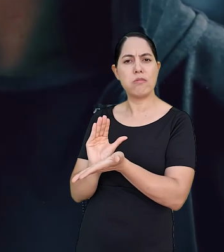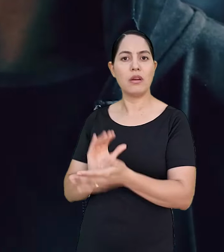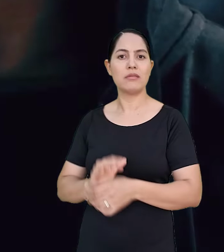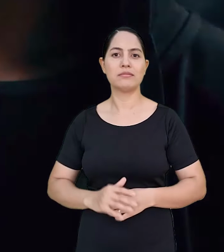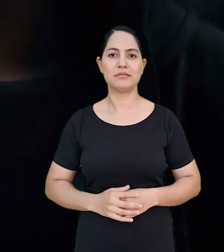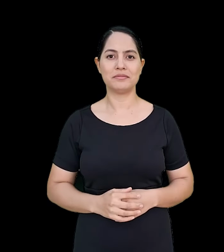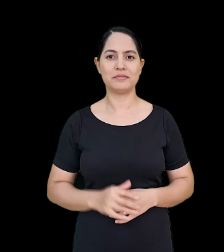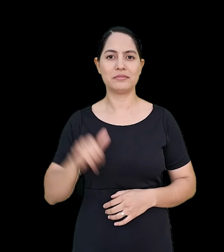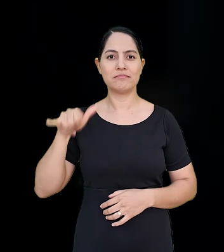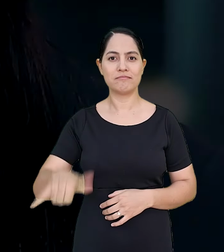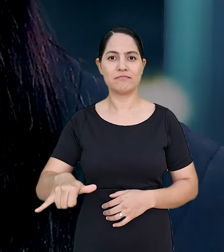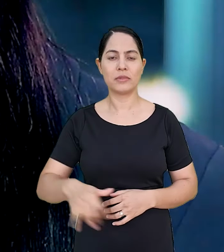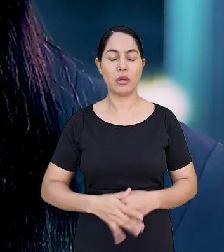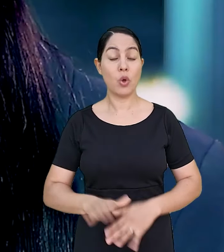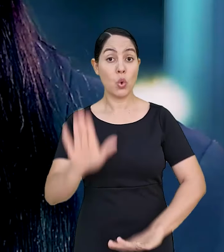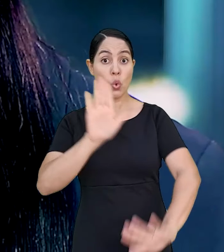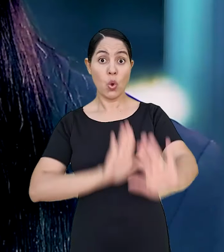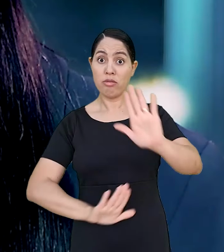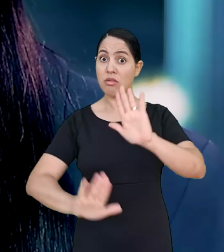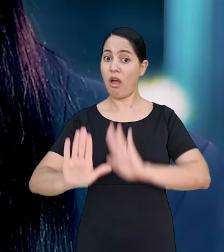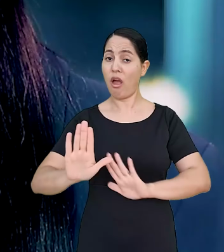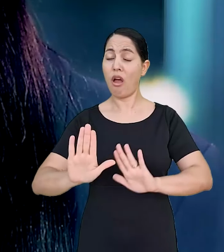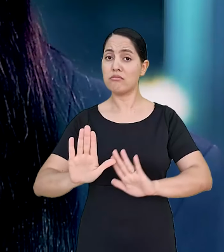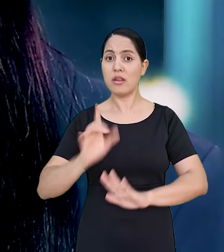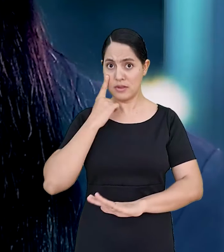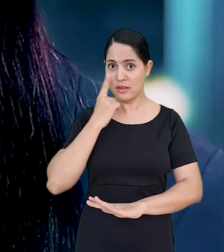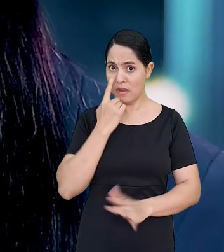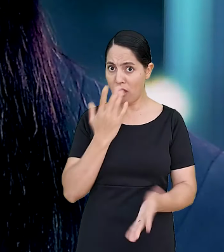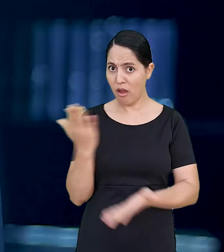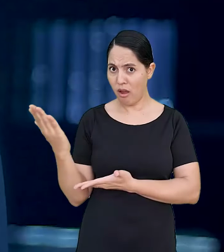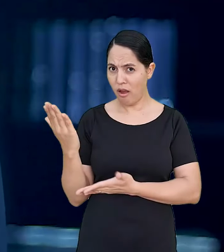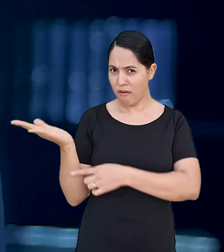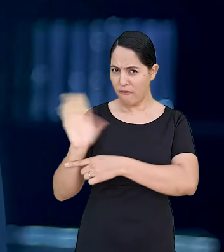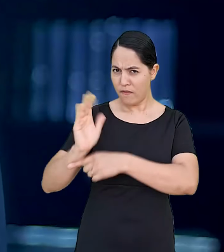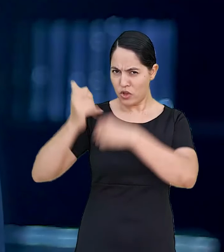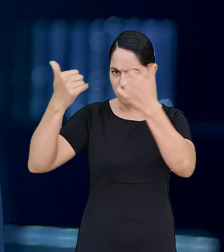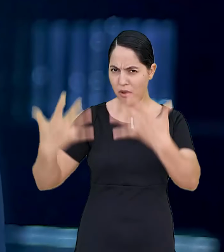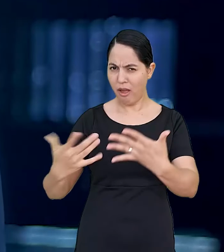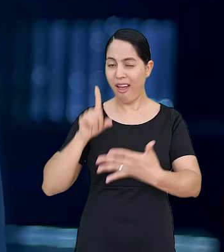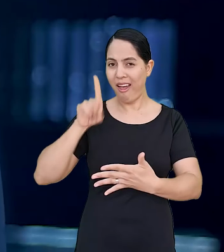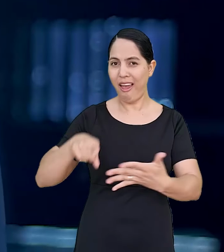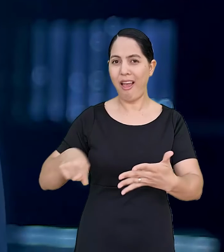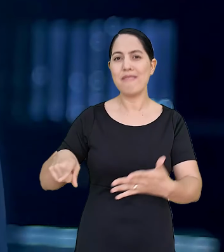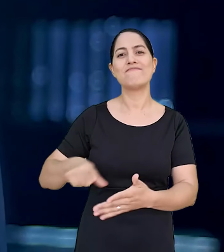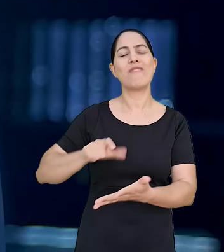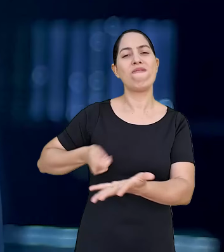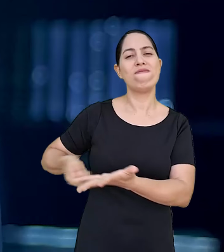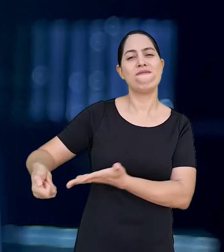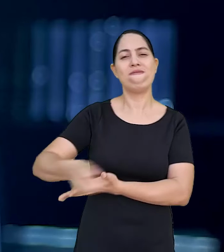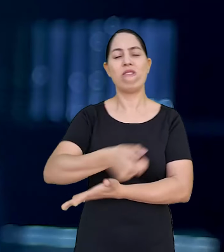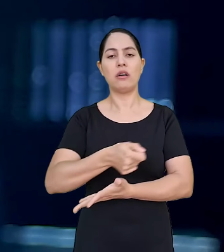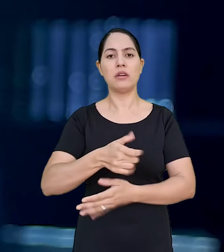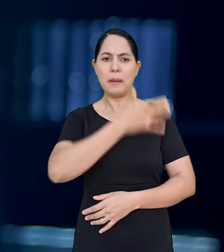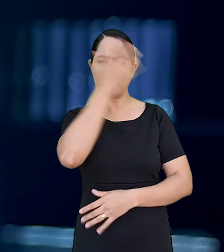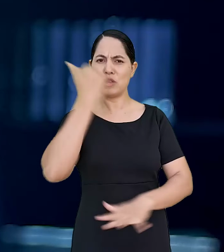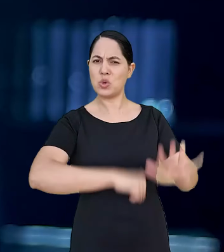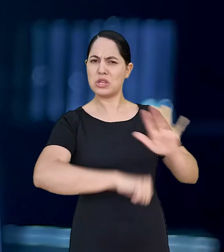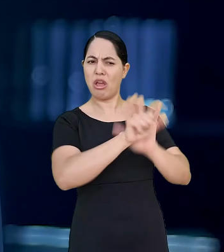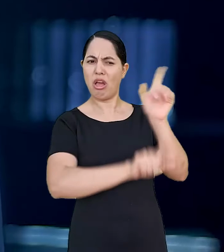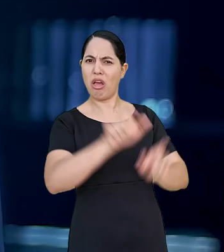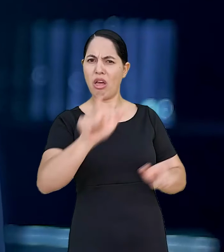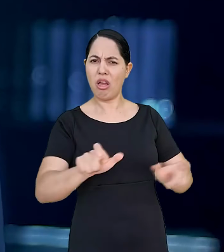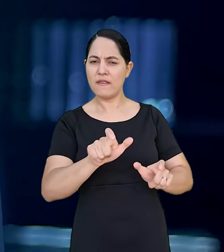trabalho. Cuidado! Esse é o golpe do falso advogado. Criminosos se passam por advogados e advogadas e oferecem